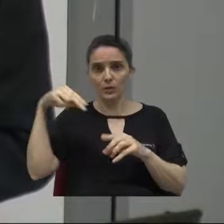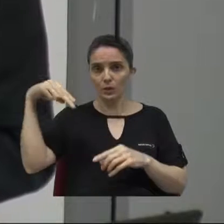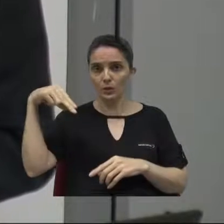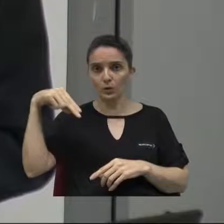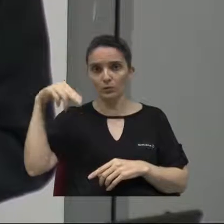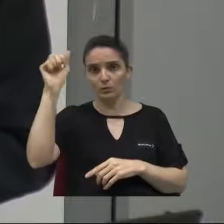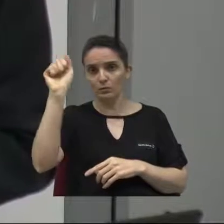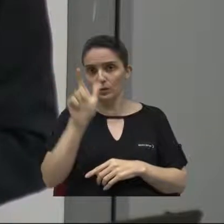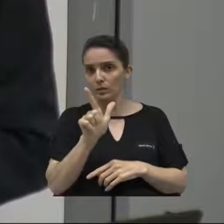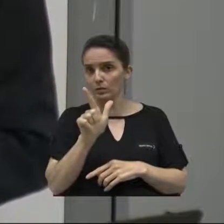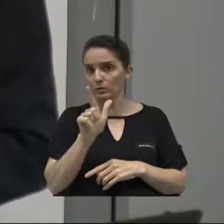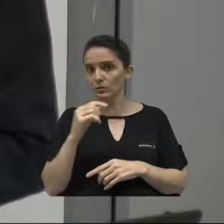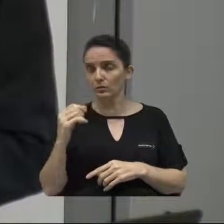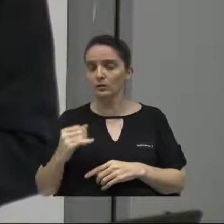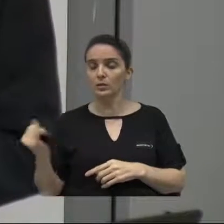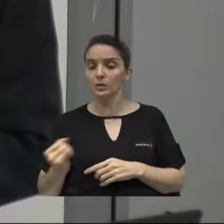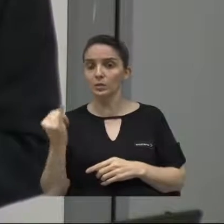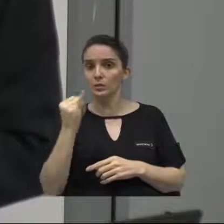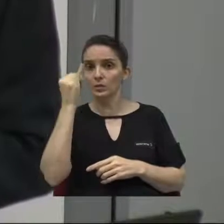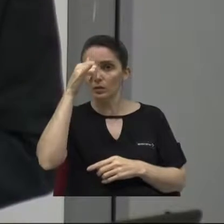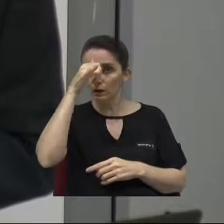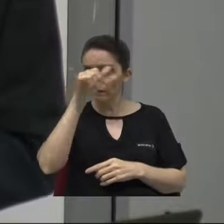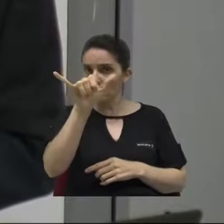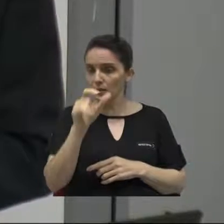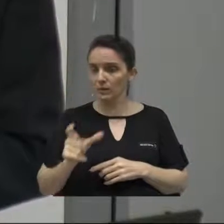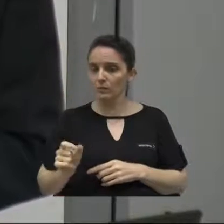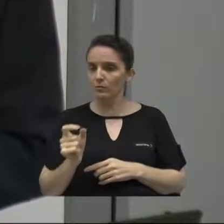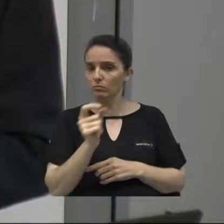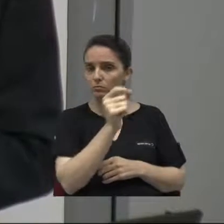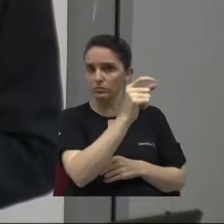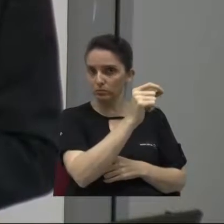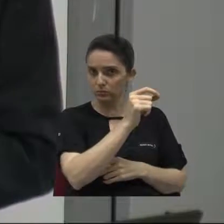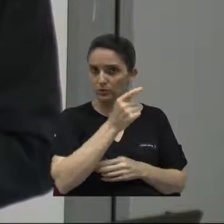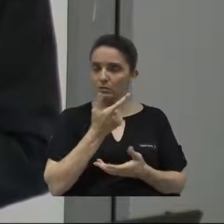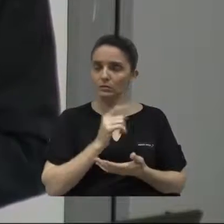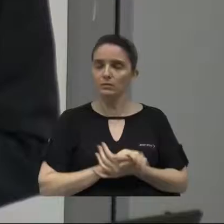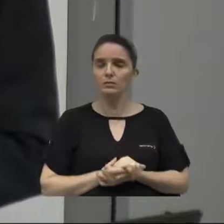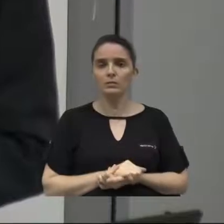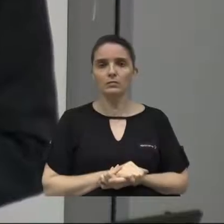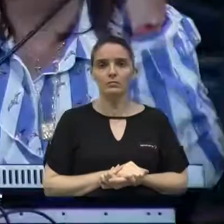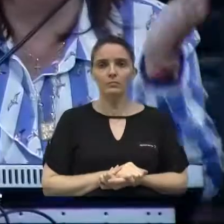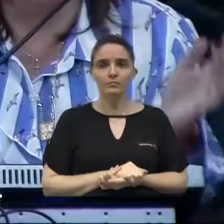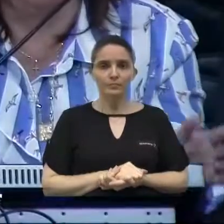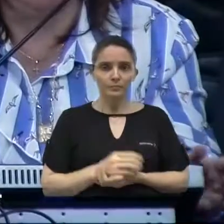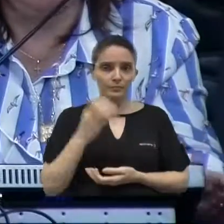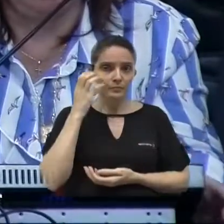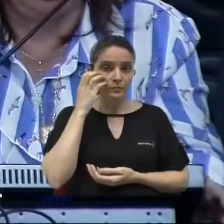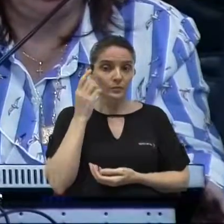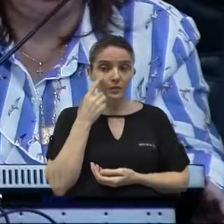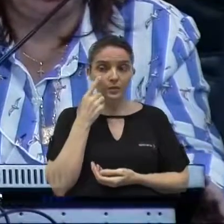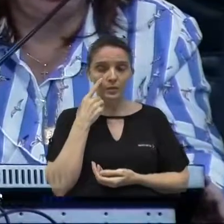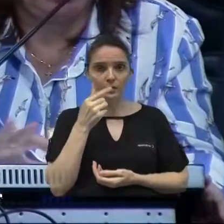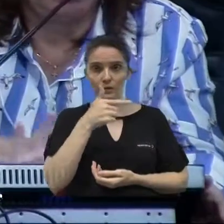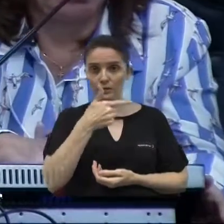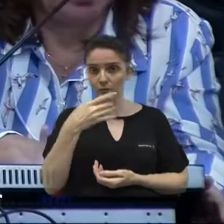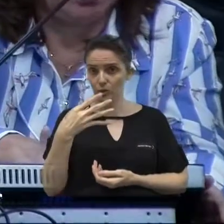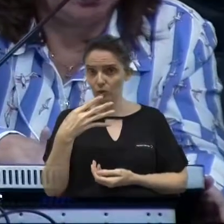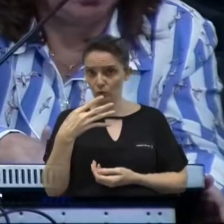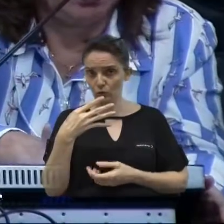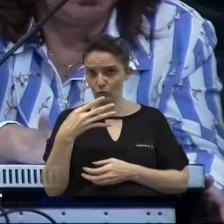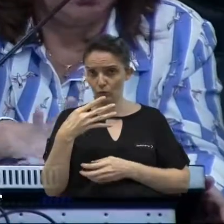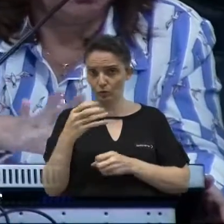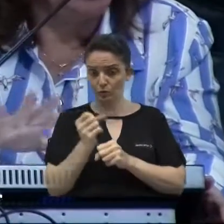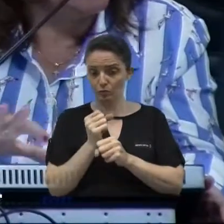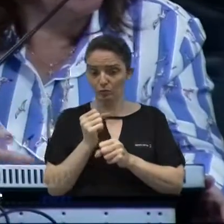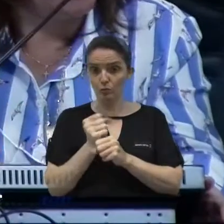com a importância da prevenção. Eu fui ver, doutor Rafael, o senhor vê como que a gente aprende, né? Com 24 anos de formado, eu